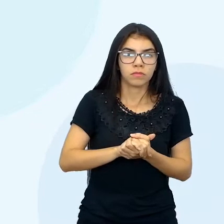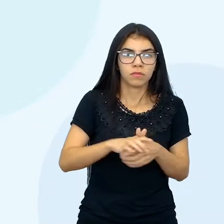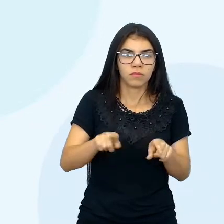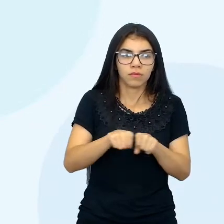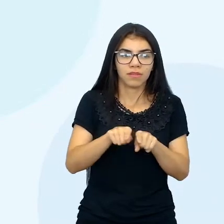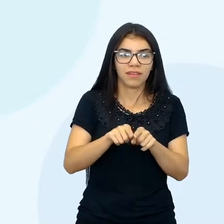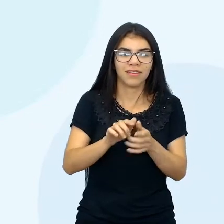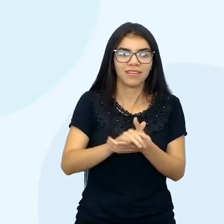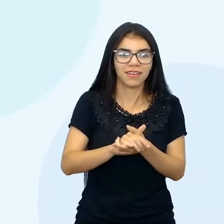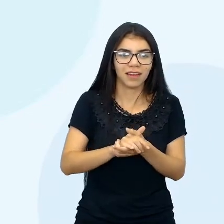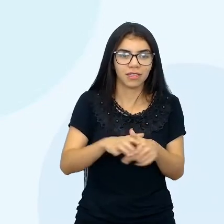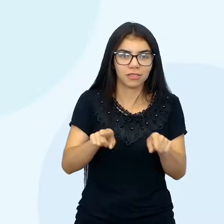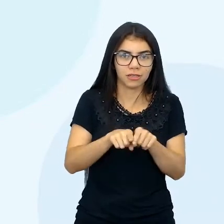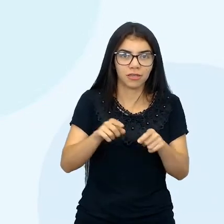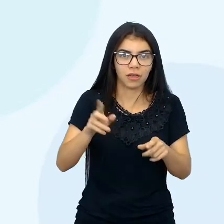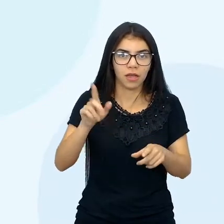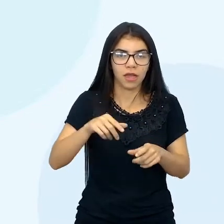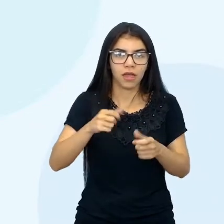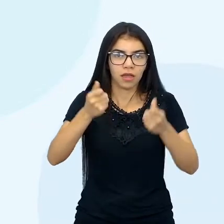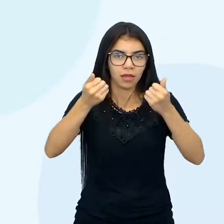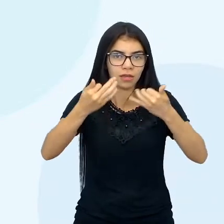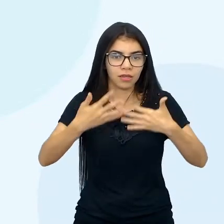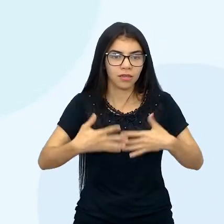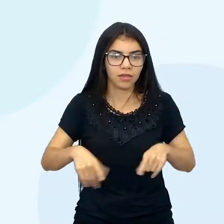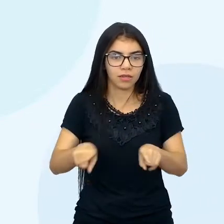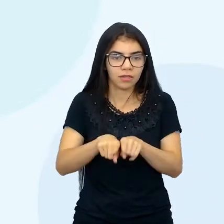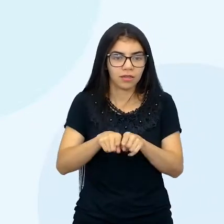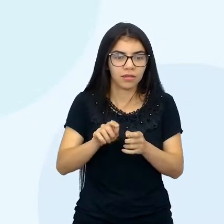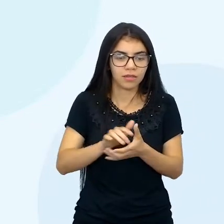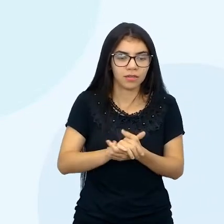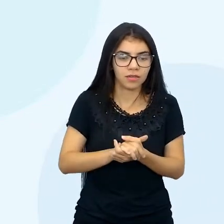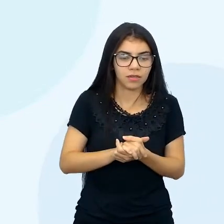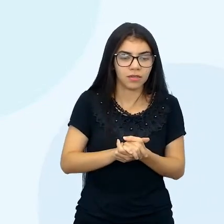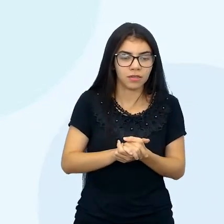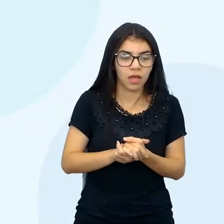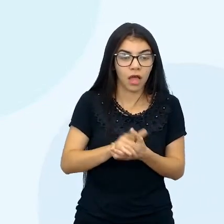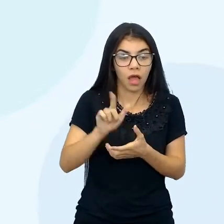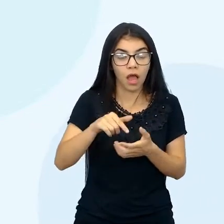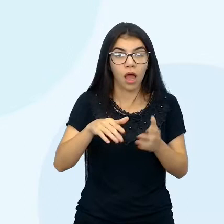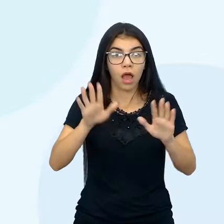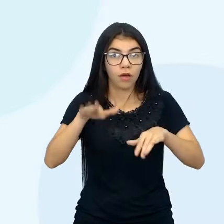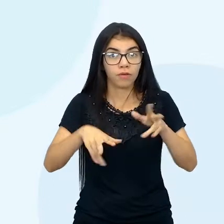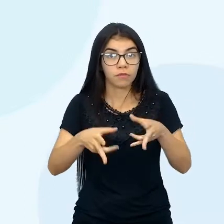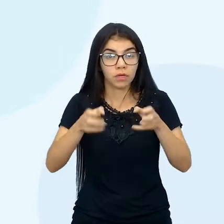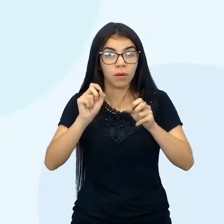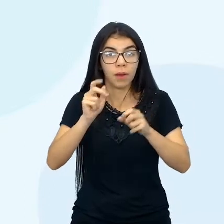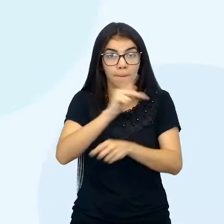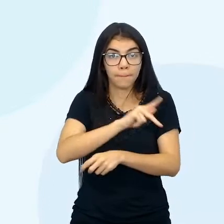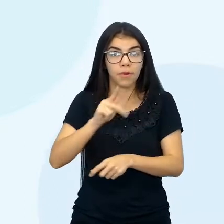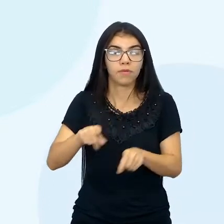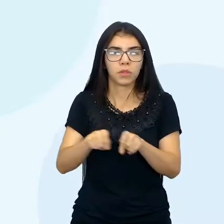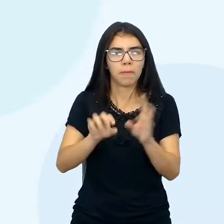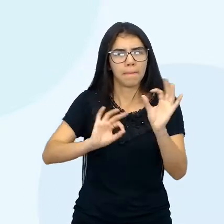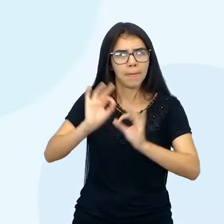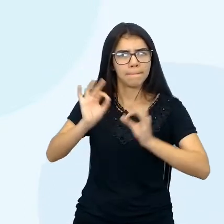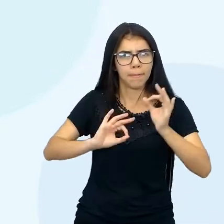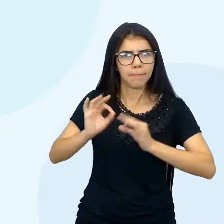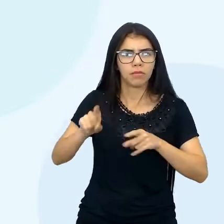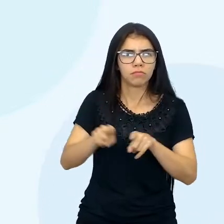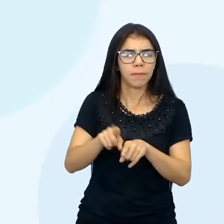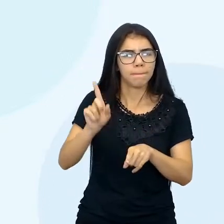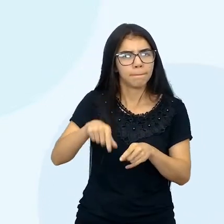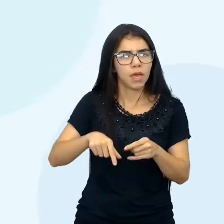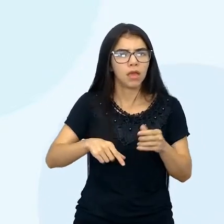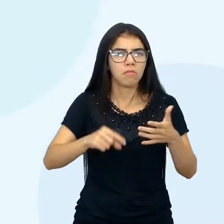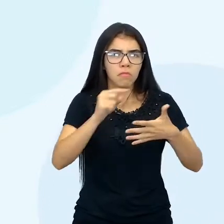insatisfatório e aí uma justificativa, né, para que você possa, para você mesmo e para o seu professor, né, se organizar. Um critério para avaliação,